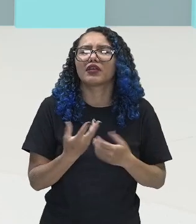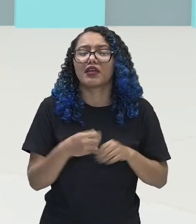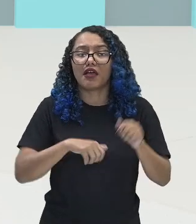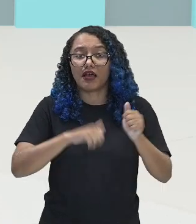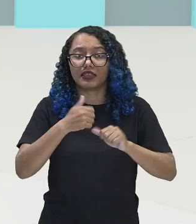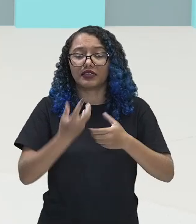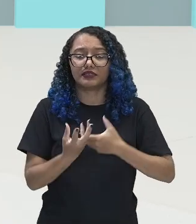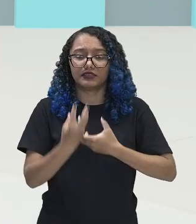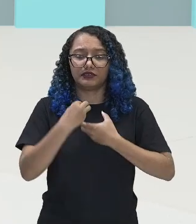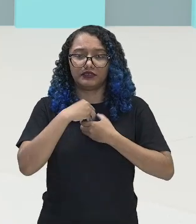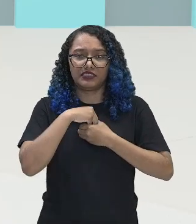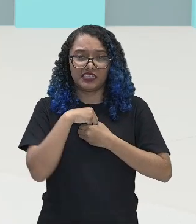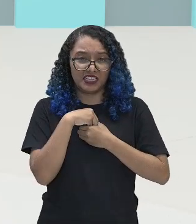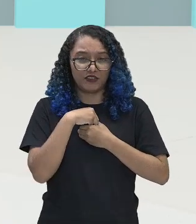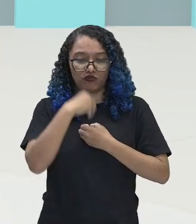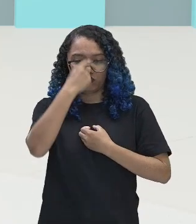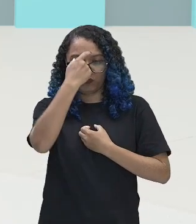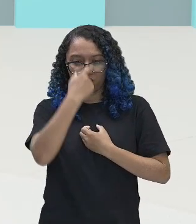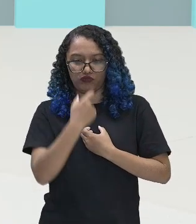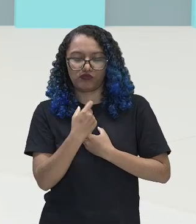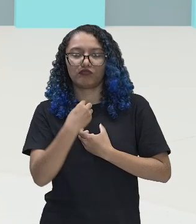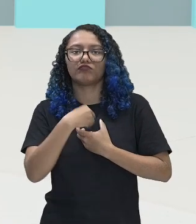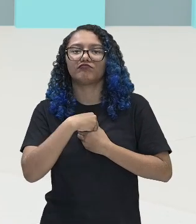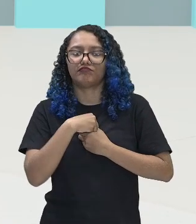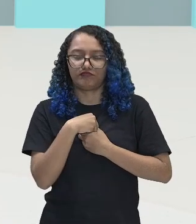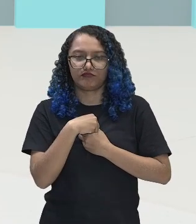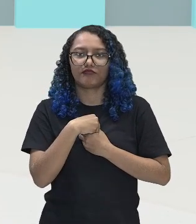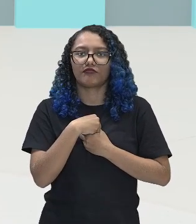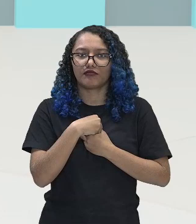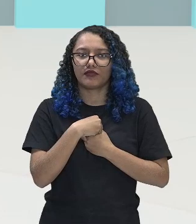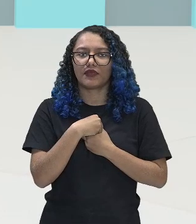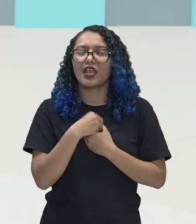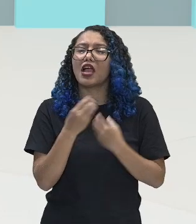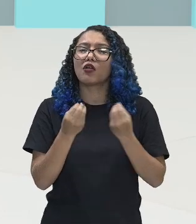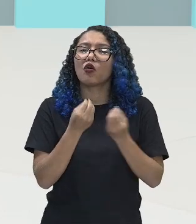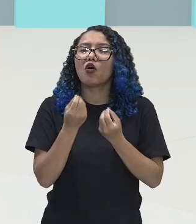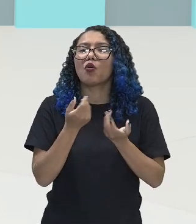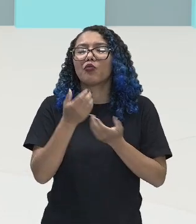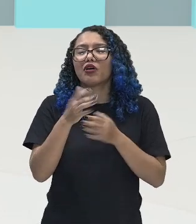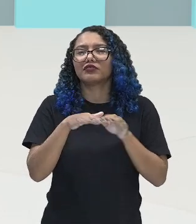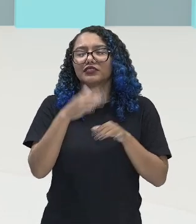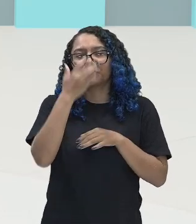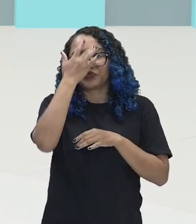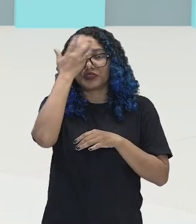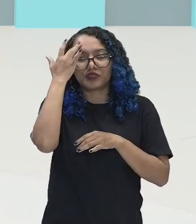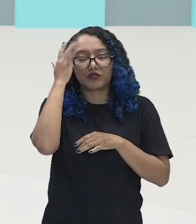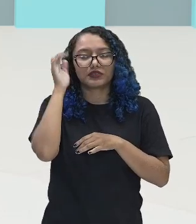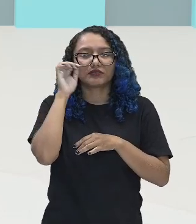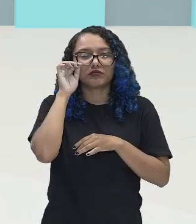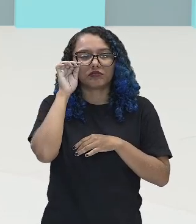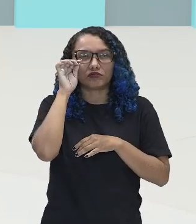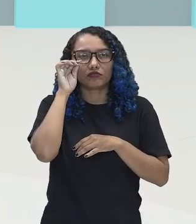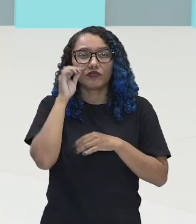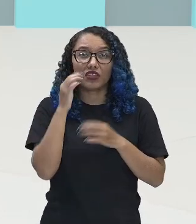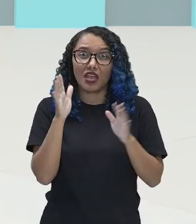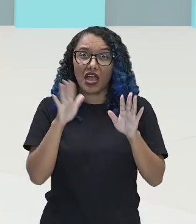que as pessoas fazem situações nas suas vidas sem perceber, por exemplo, é o caso desse texto, que o tempo passa.